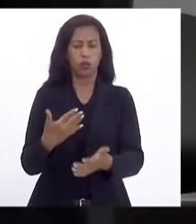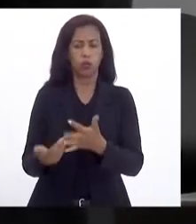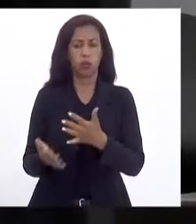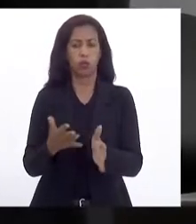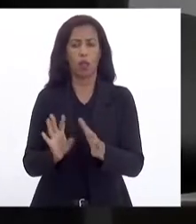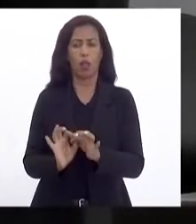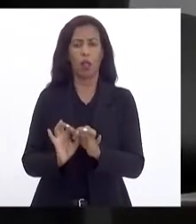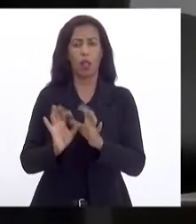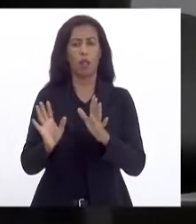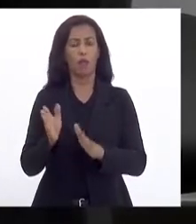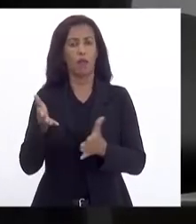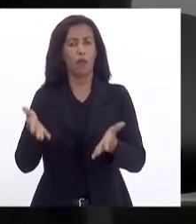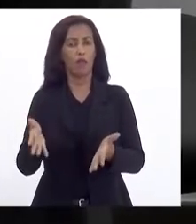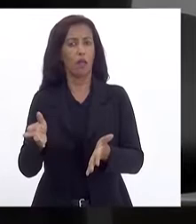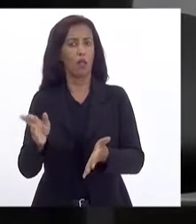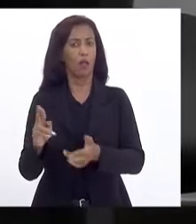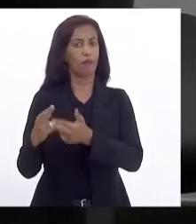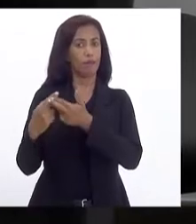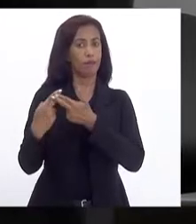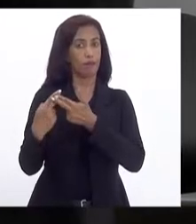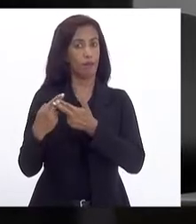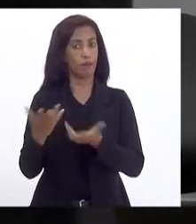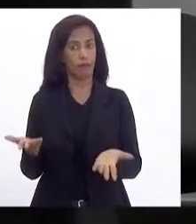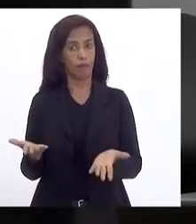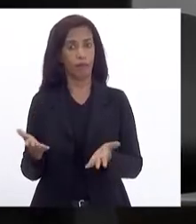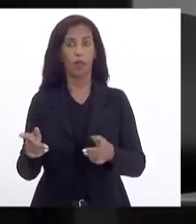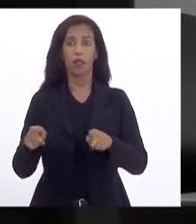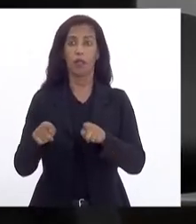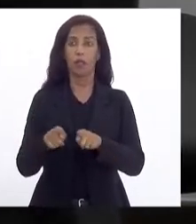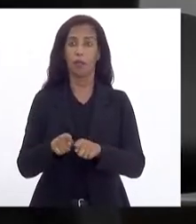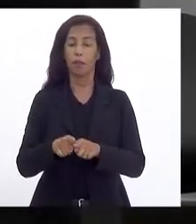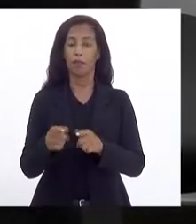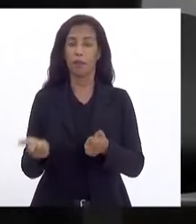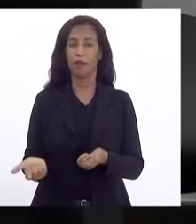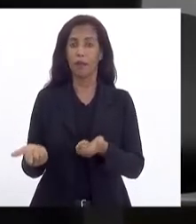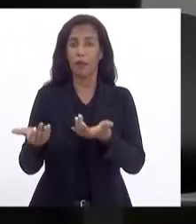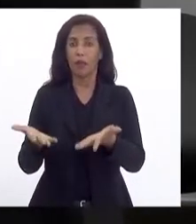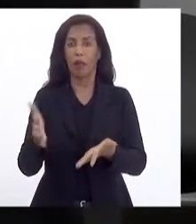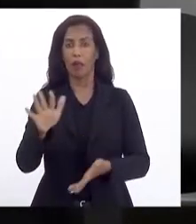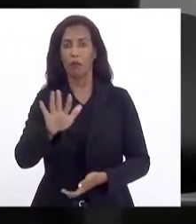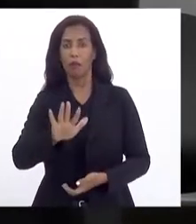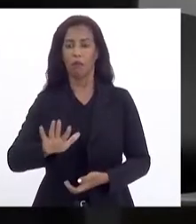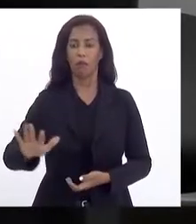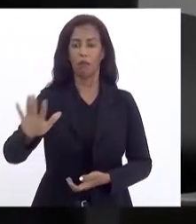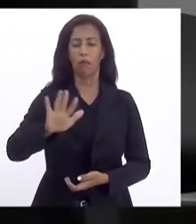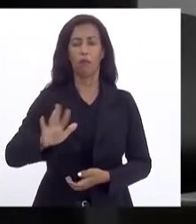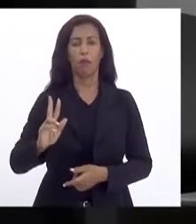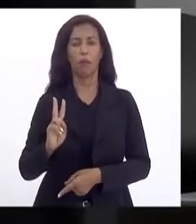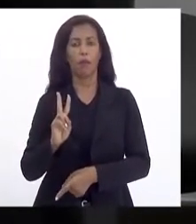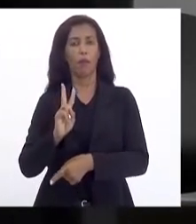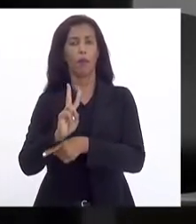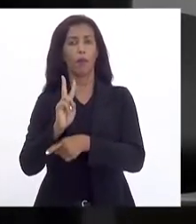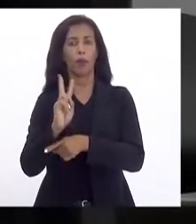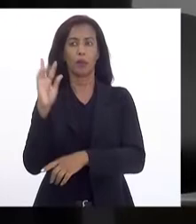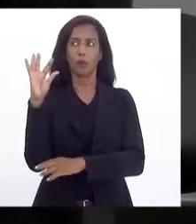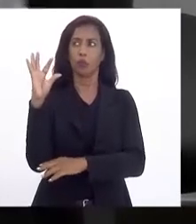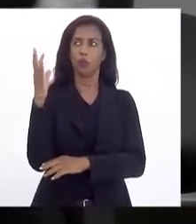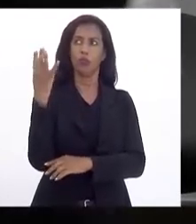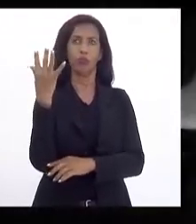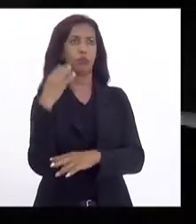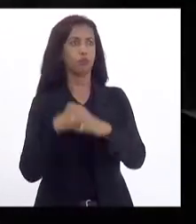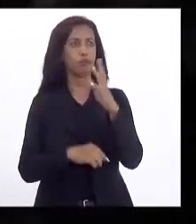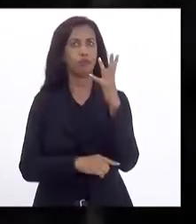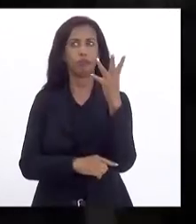na gestão, né? Assim como ele também cria uma área de proteção ambiental marinha,